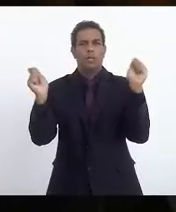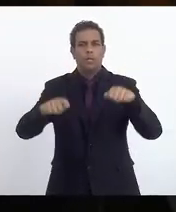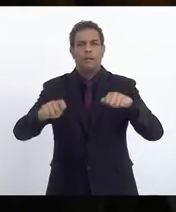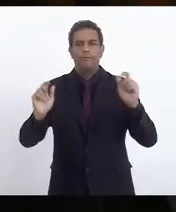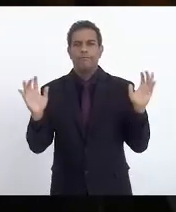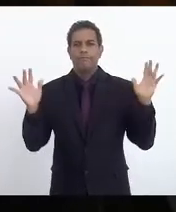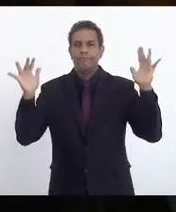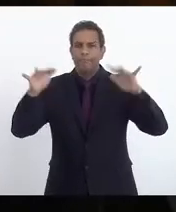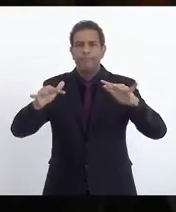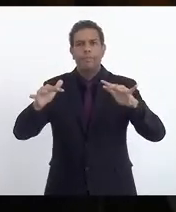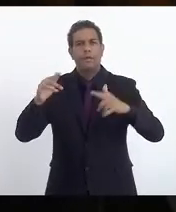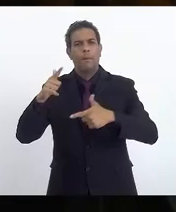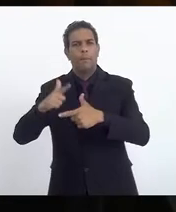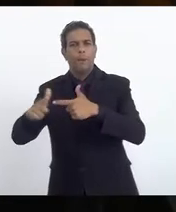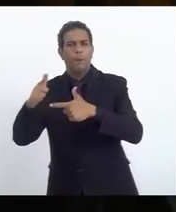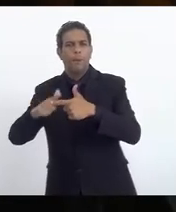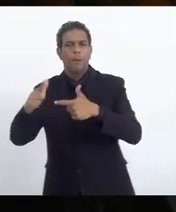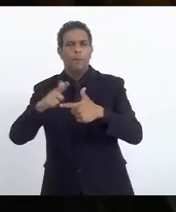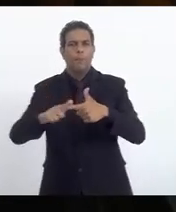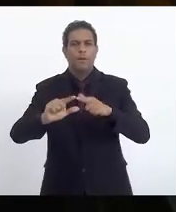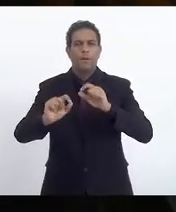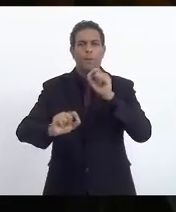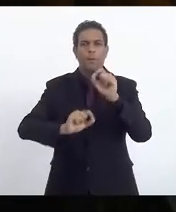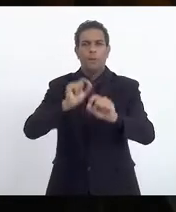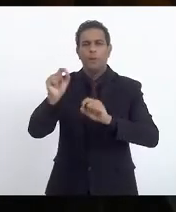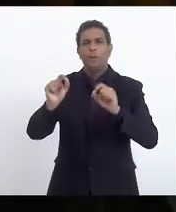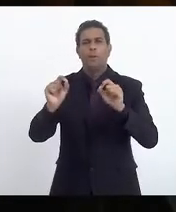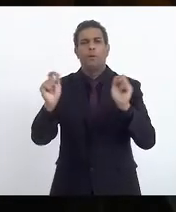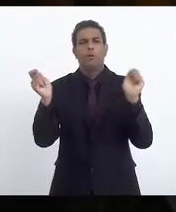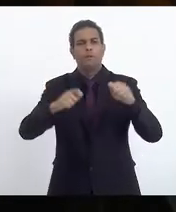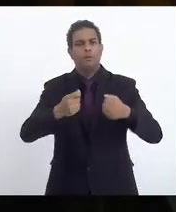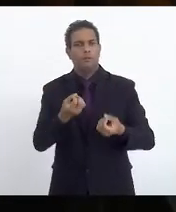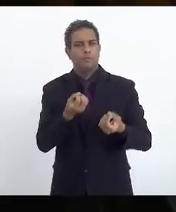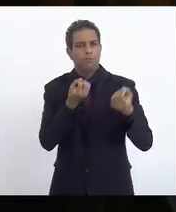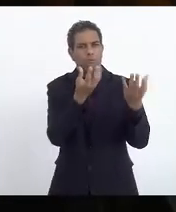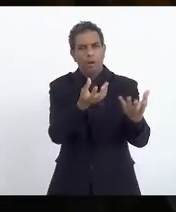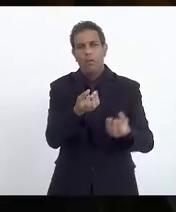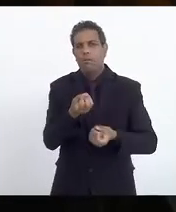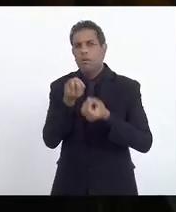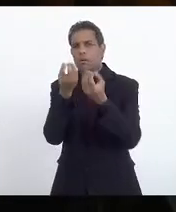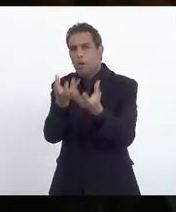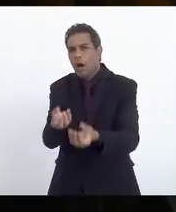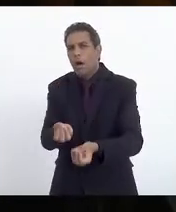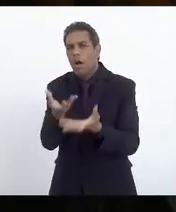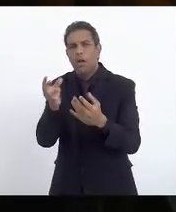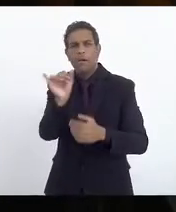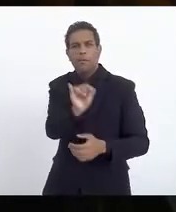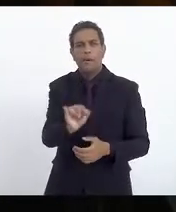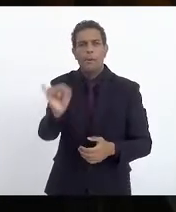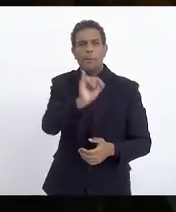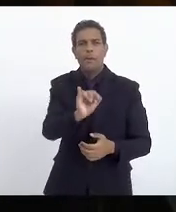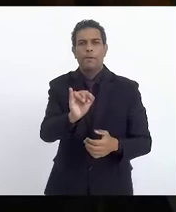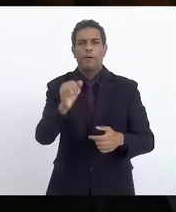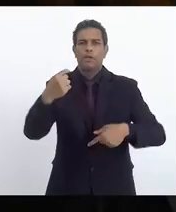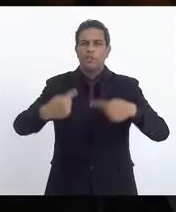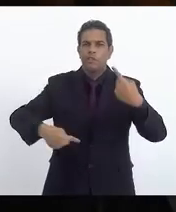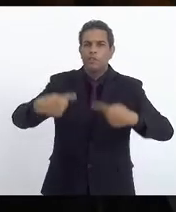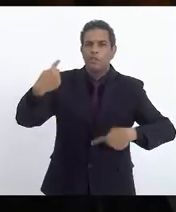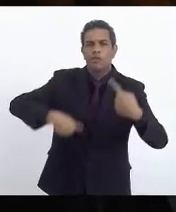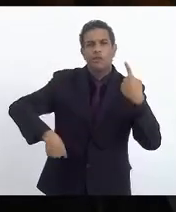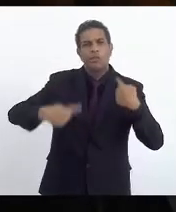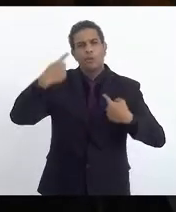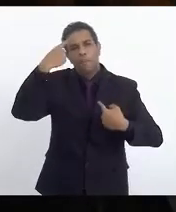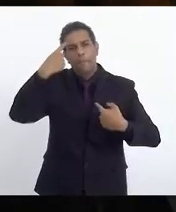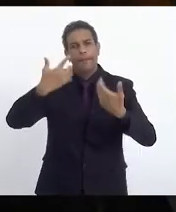quero aqui desagravar a morena e dizer que é uma entidade que tem dado uma contribuição muito importante né para discutir